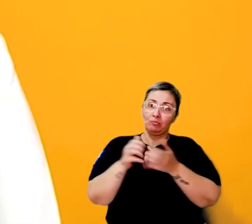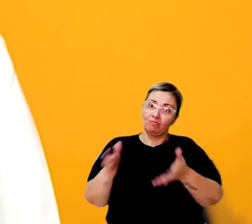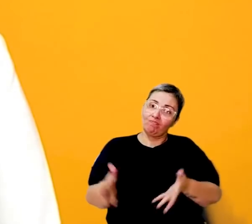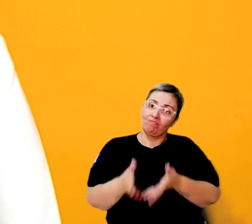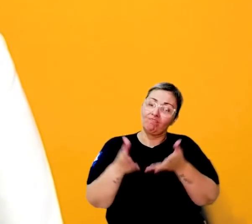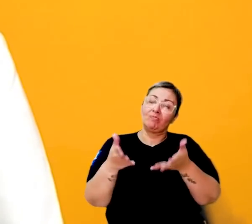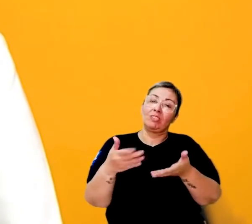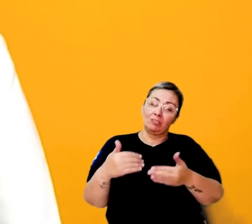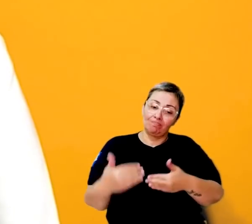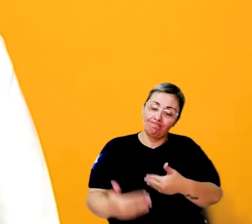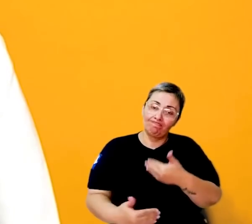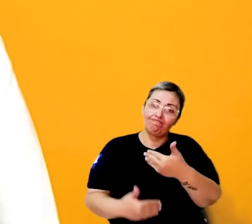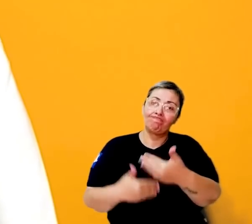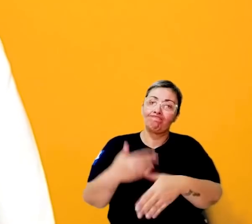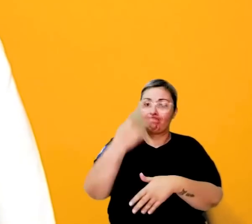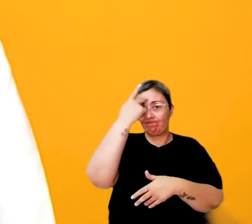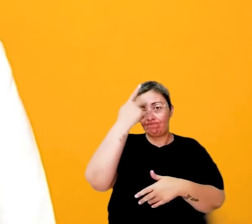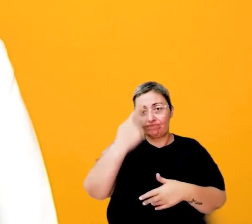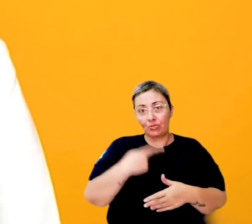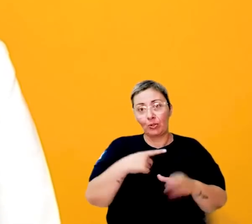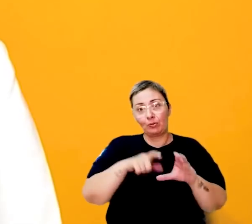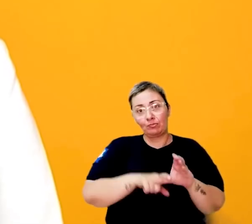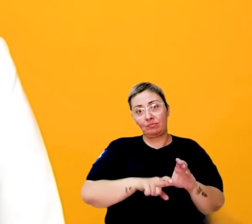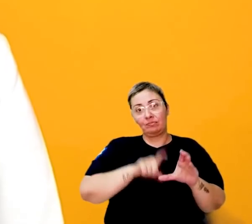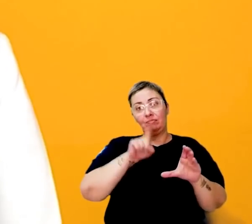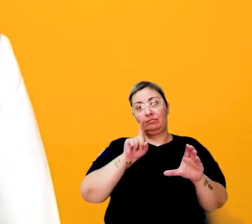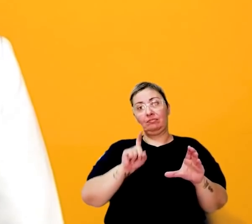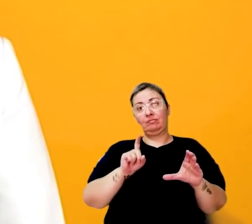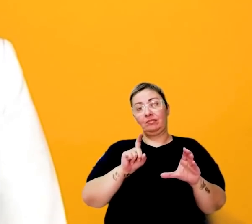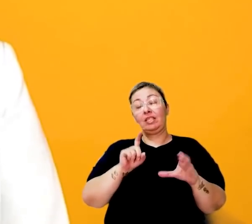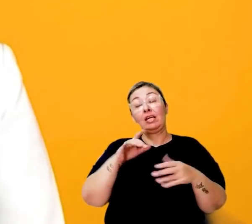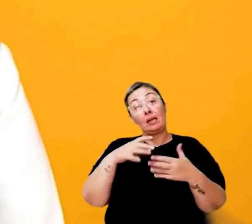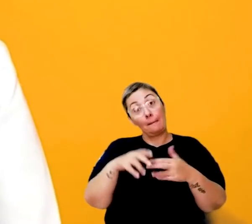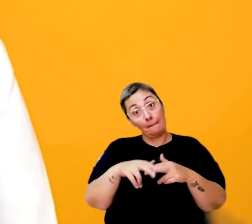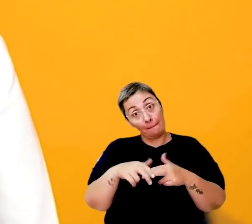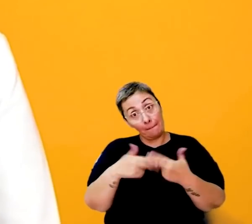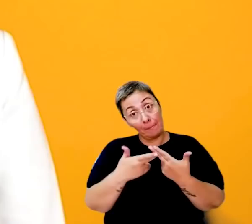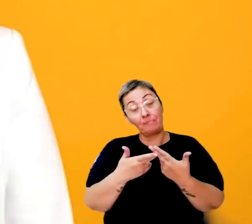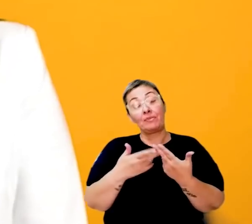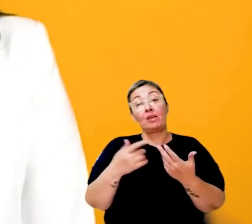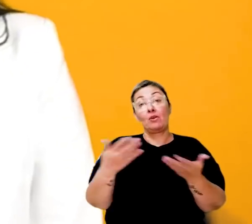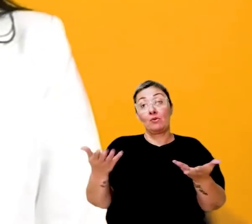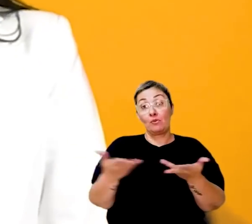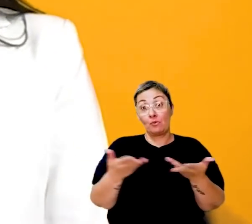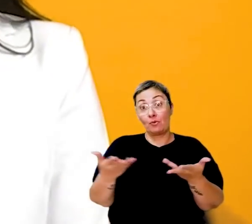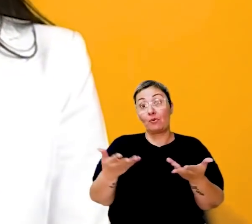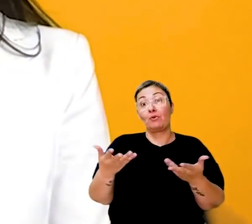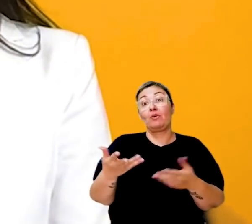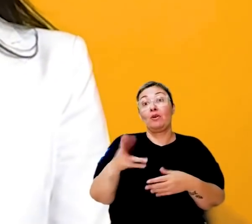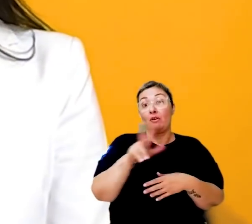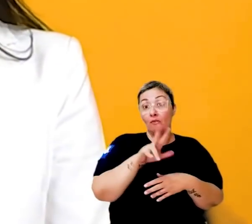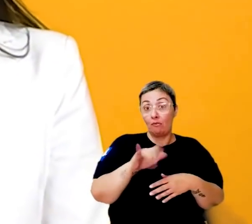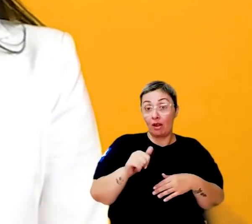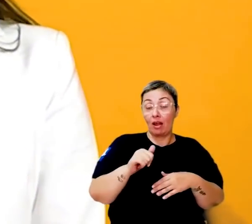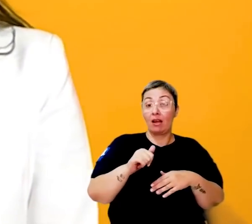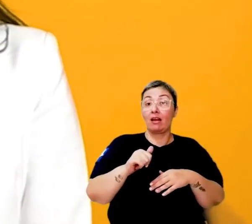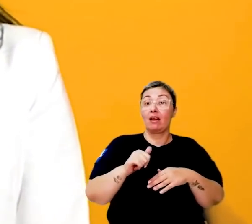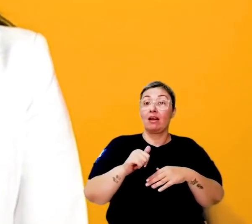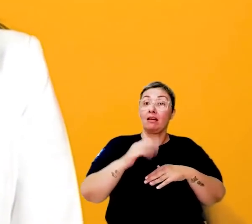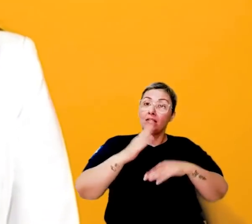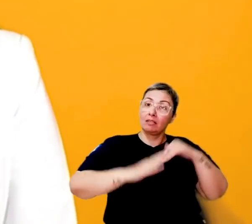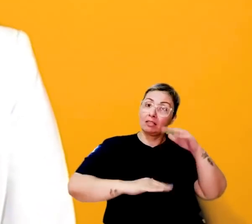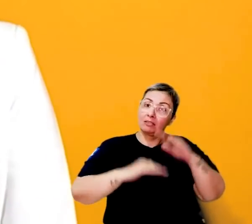esse processo de autonomia e de independência. E para isso, hoje nós vamos fazer uma atividade